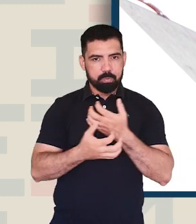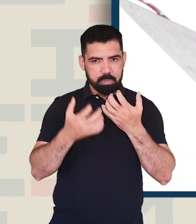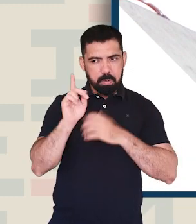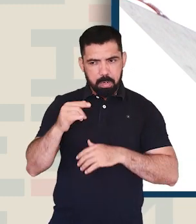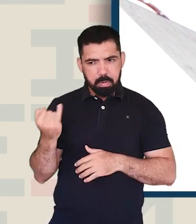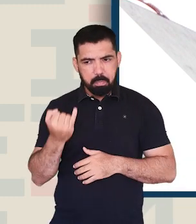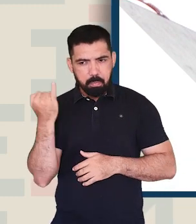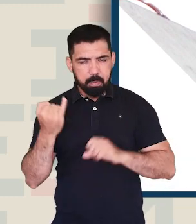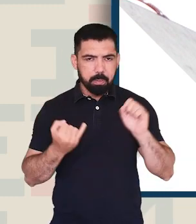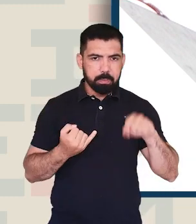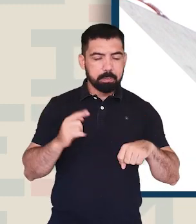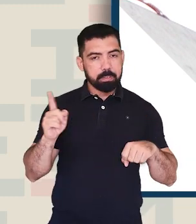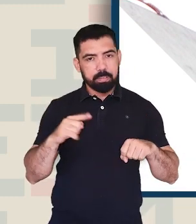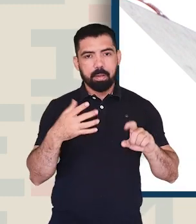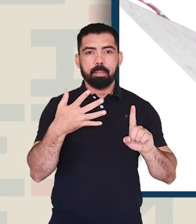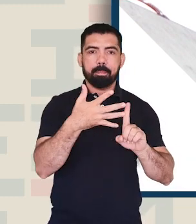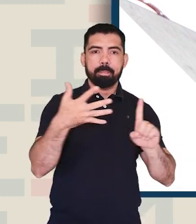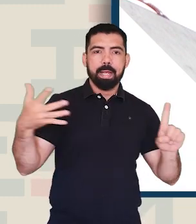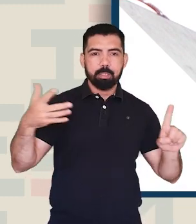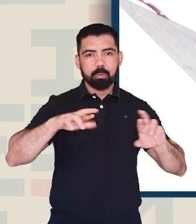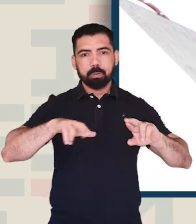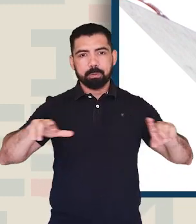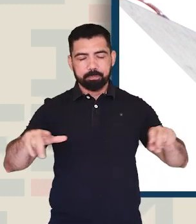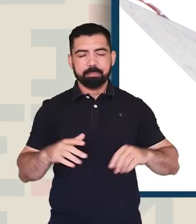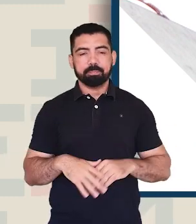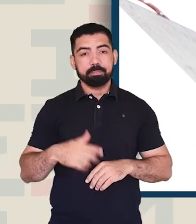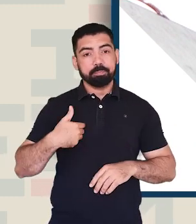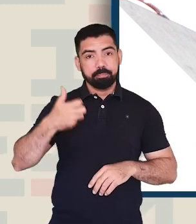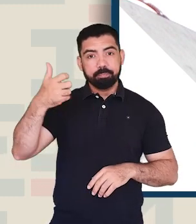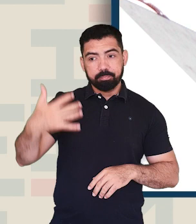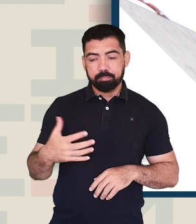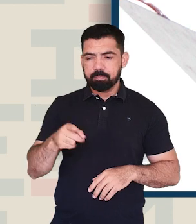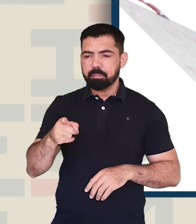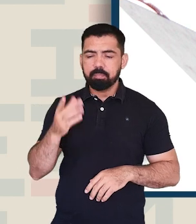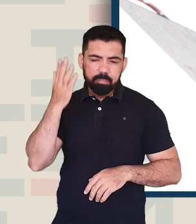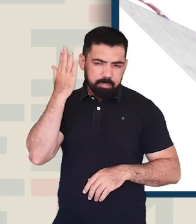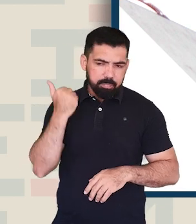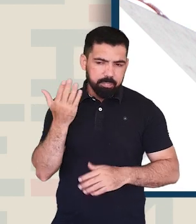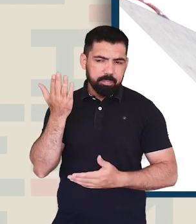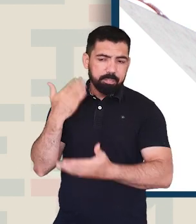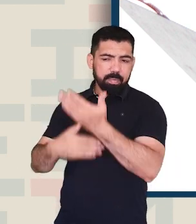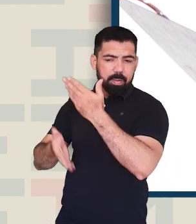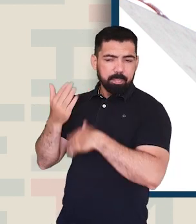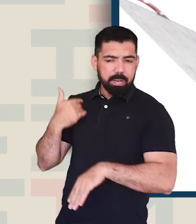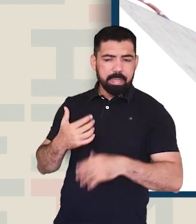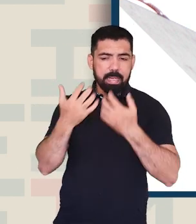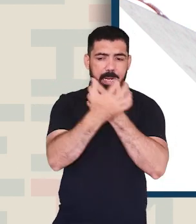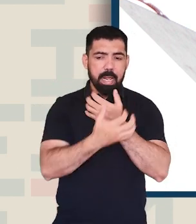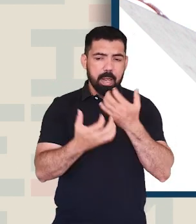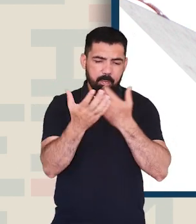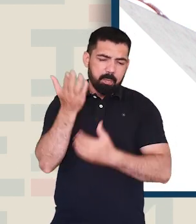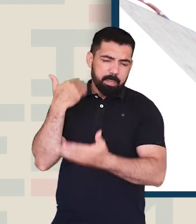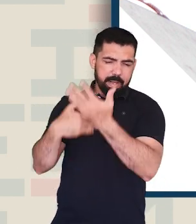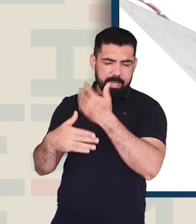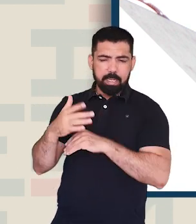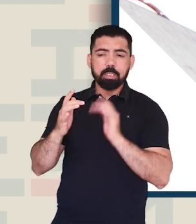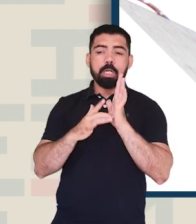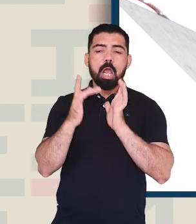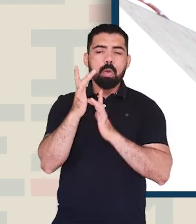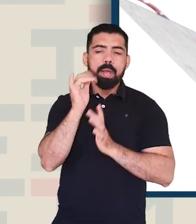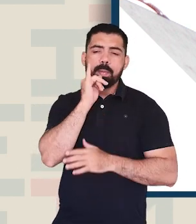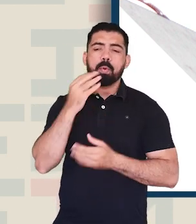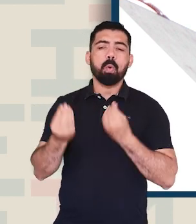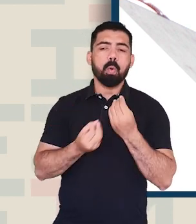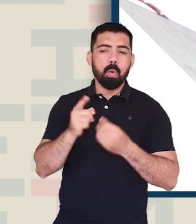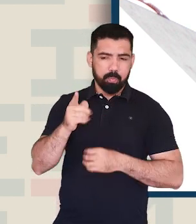escrita musical, né, da partitura e tal. E eu digo assim, você sabe como era a música na época de Cristo? Você sabe